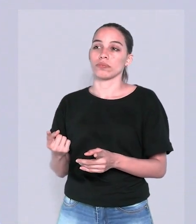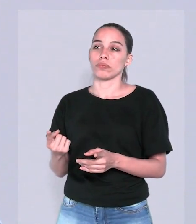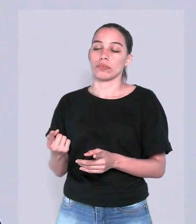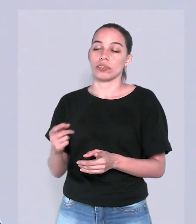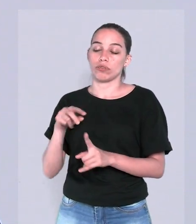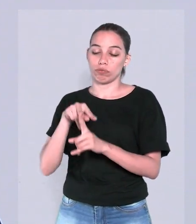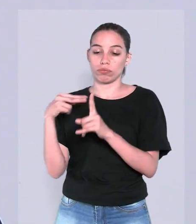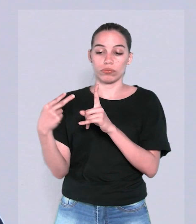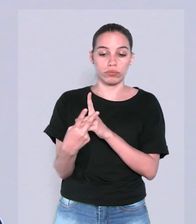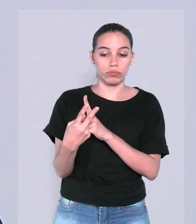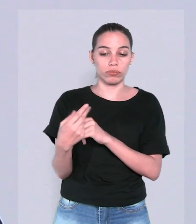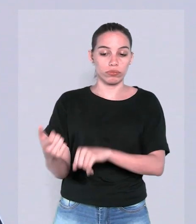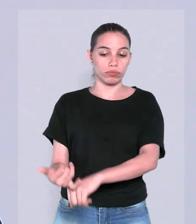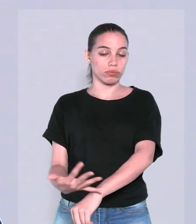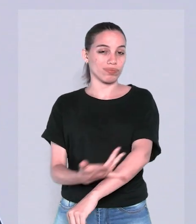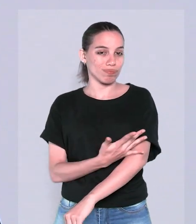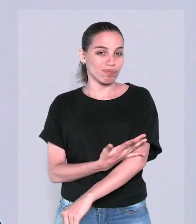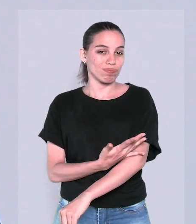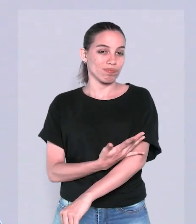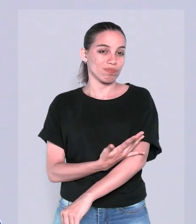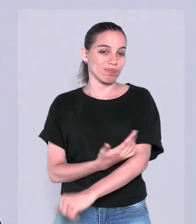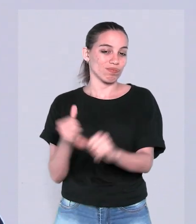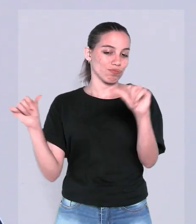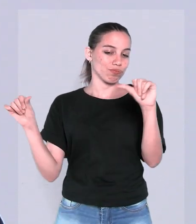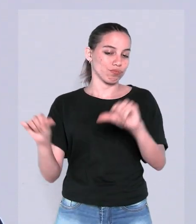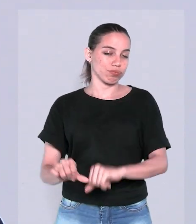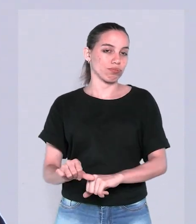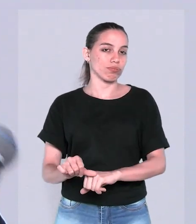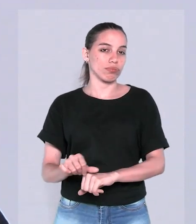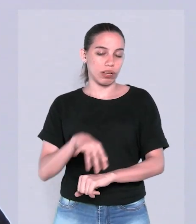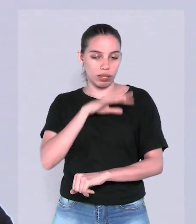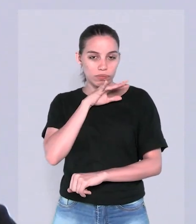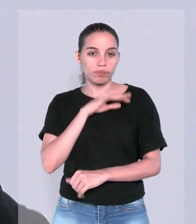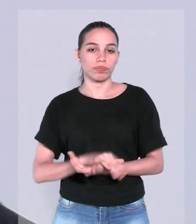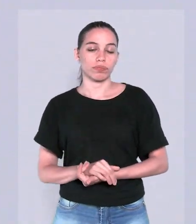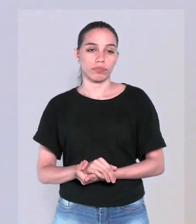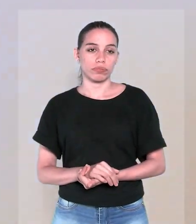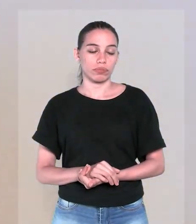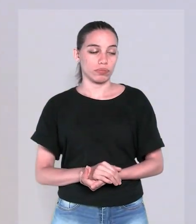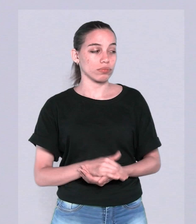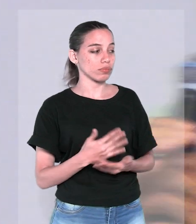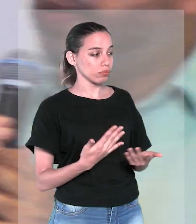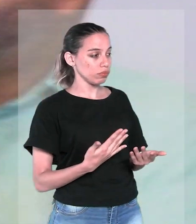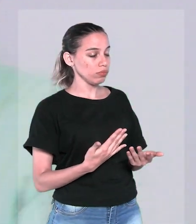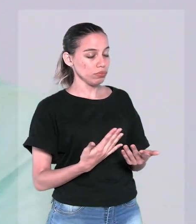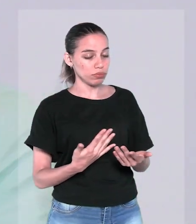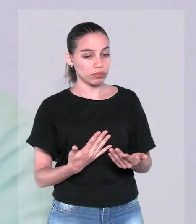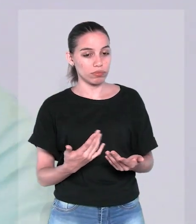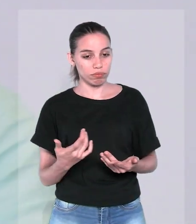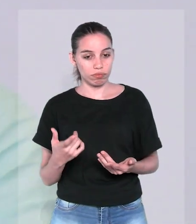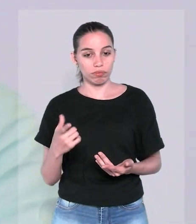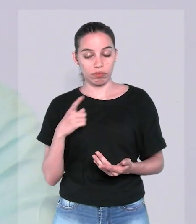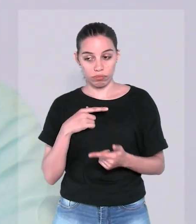acontecendo, mas não compreendiam? Como é que funciona isso? Funciona da seguinte maneira: você tem uma